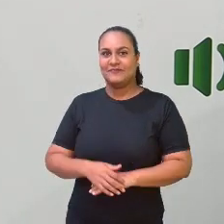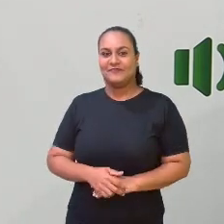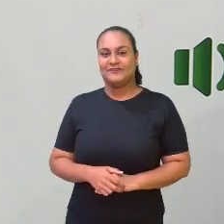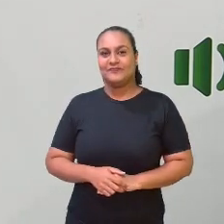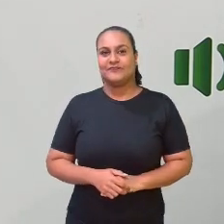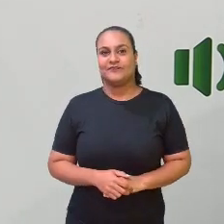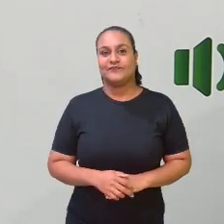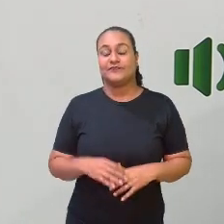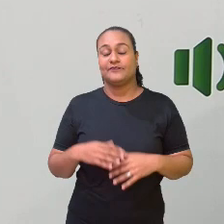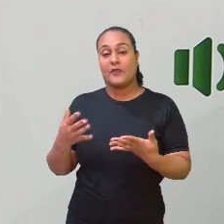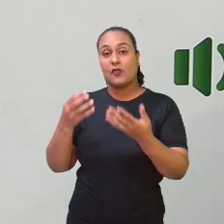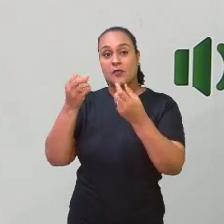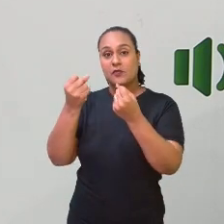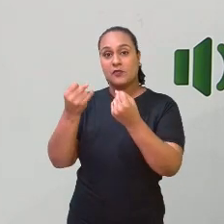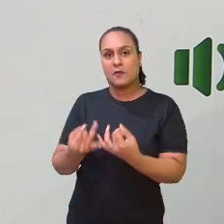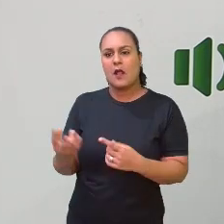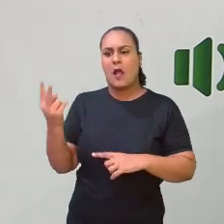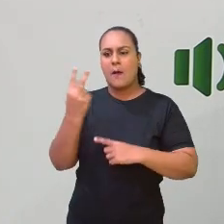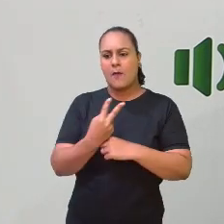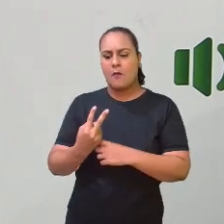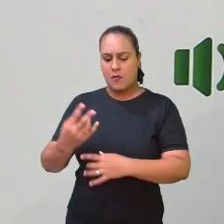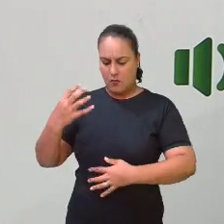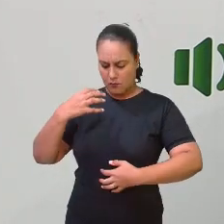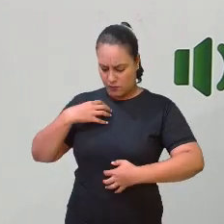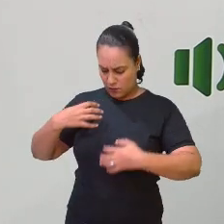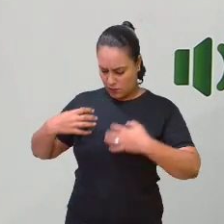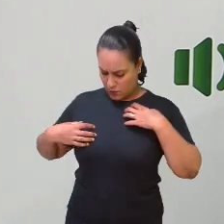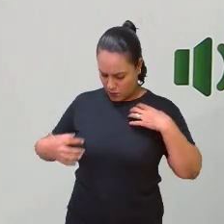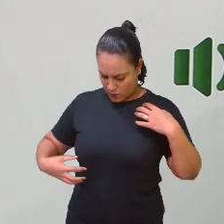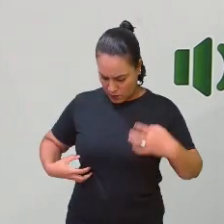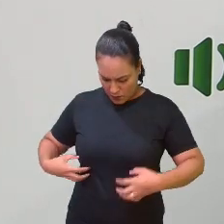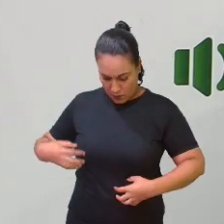para vocês, proteger os órgãos internos,